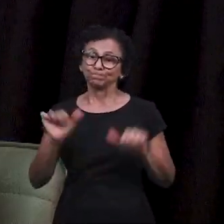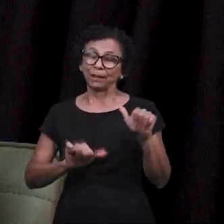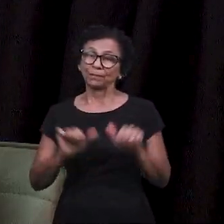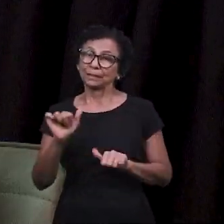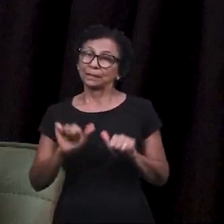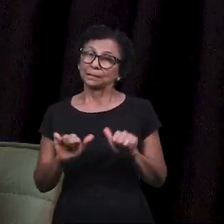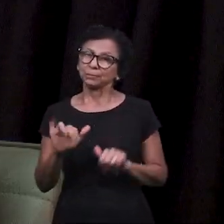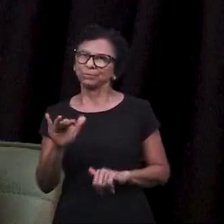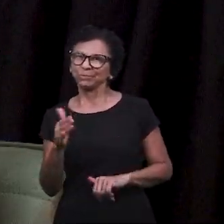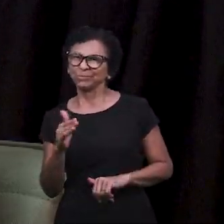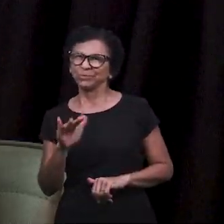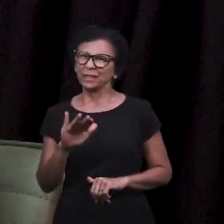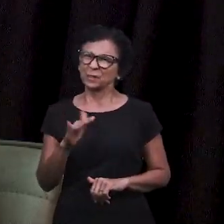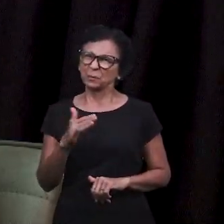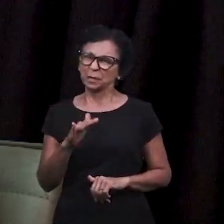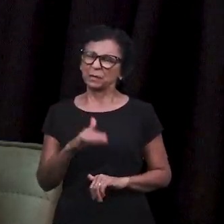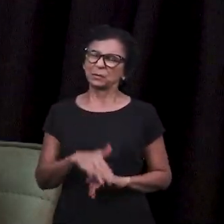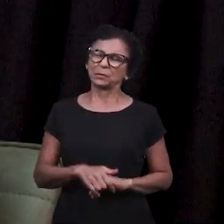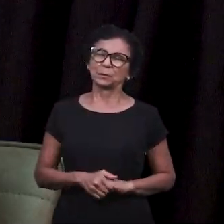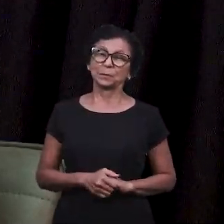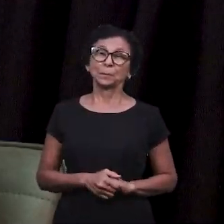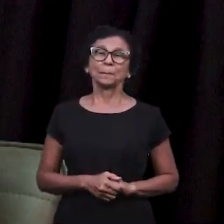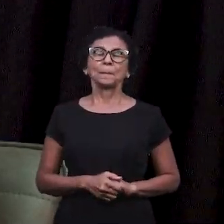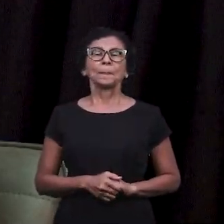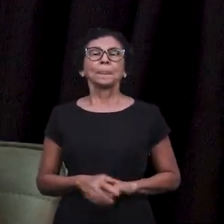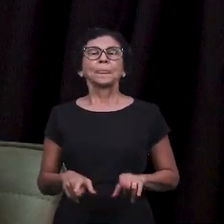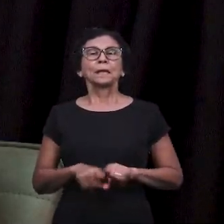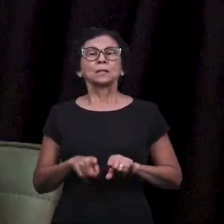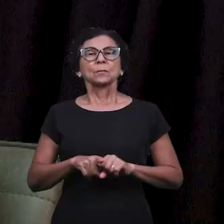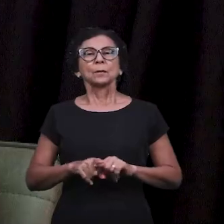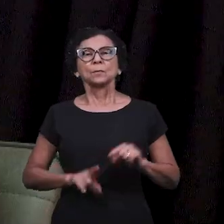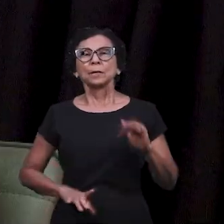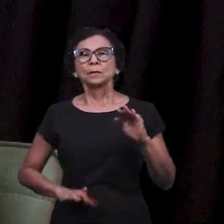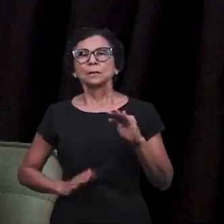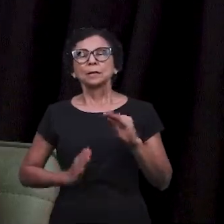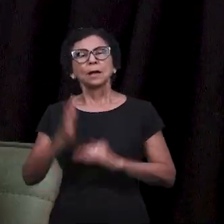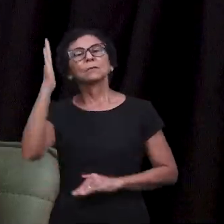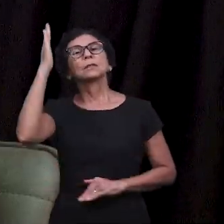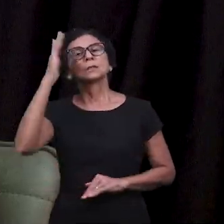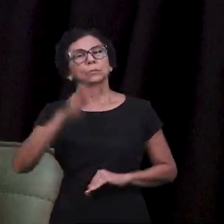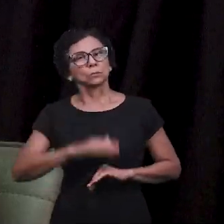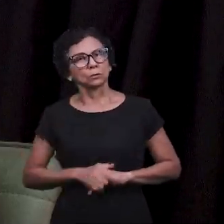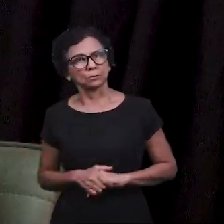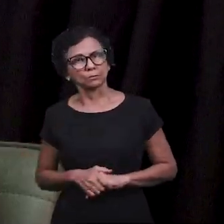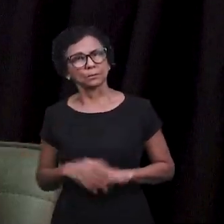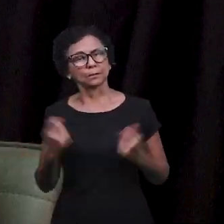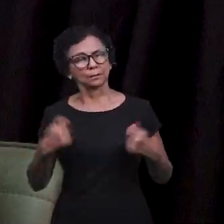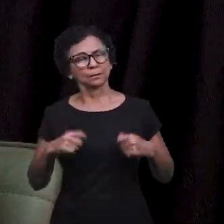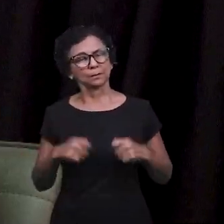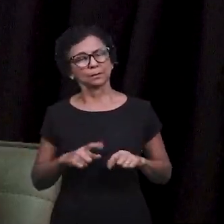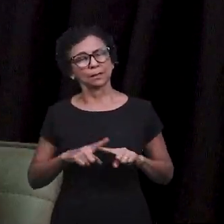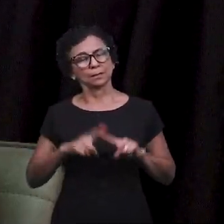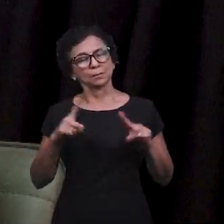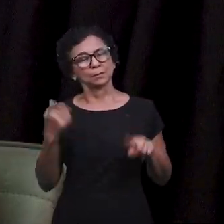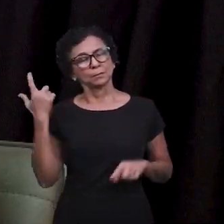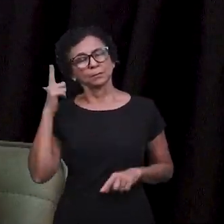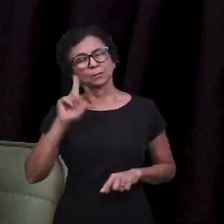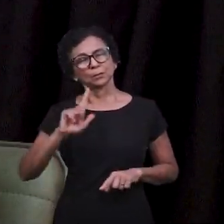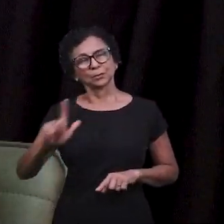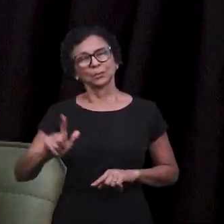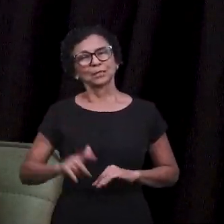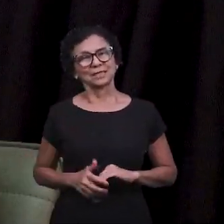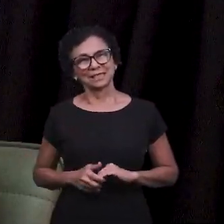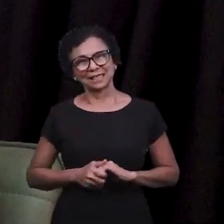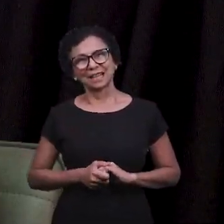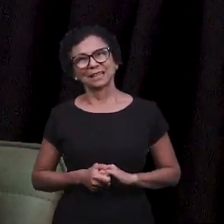que outros avanços, que mais avanços sejam feitos. A gente sabe disso, mas isso você só consegue fazer a partir de uma disseminação